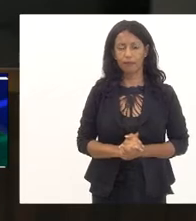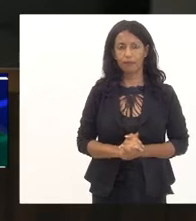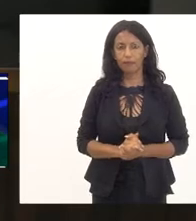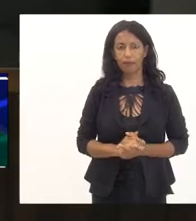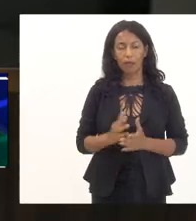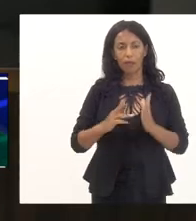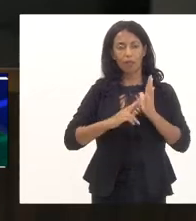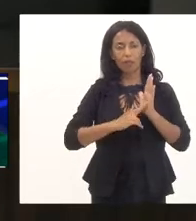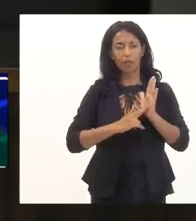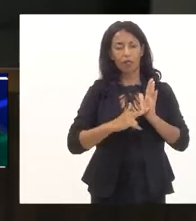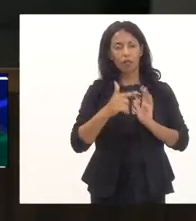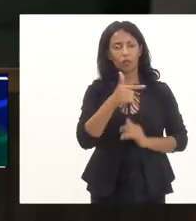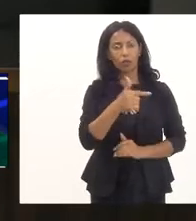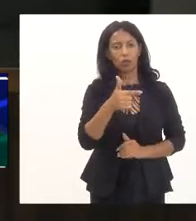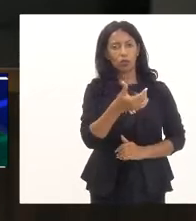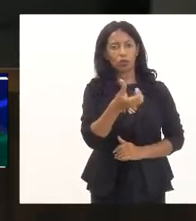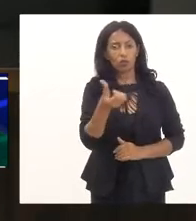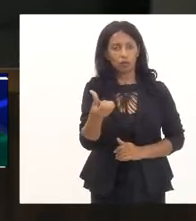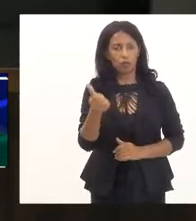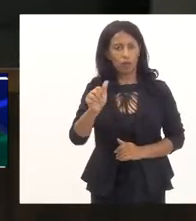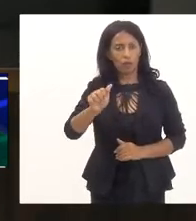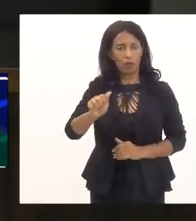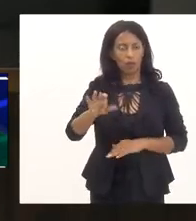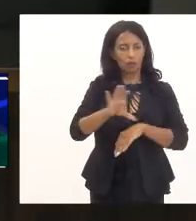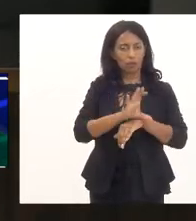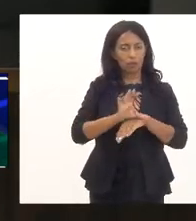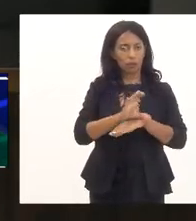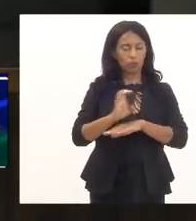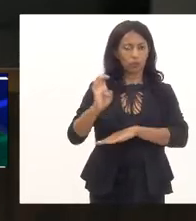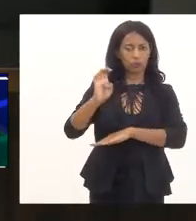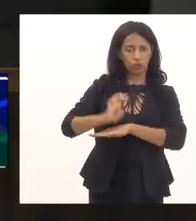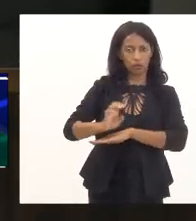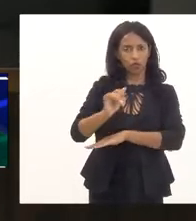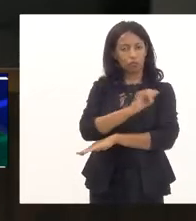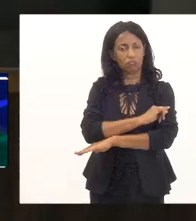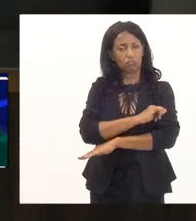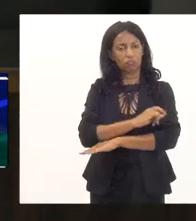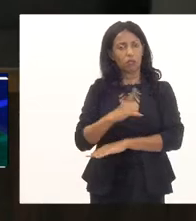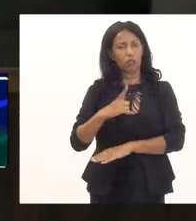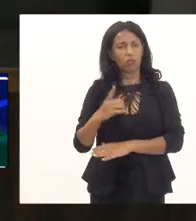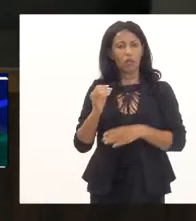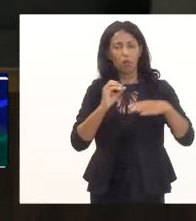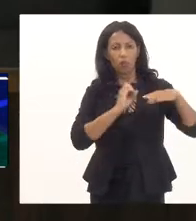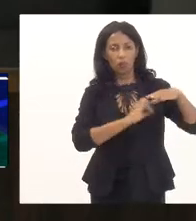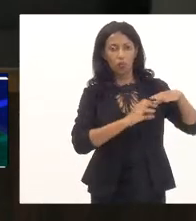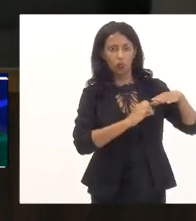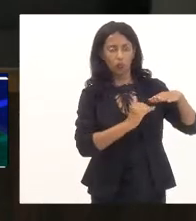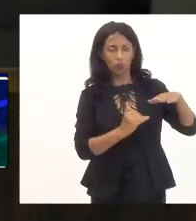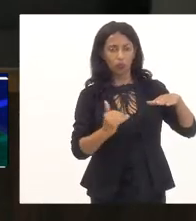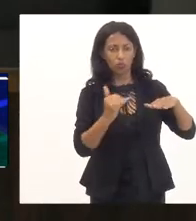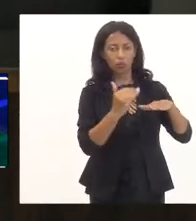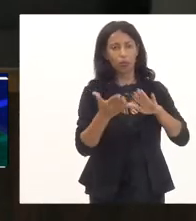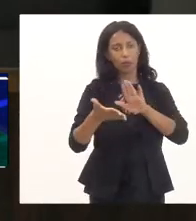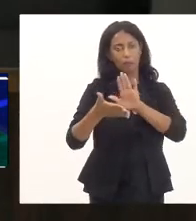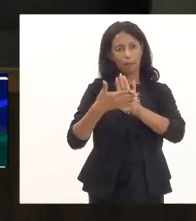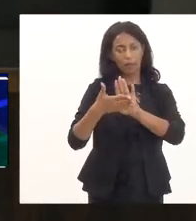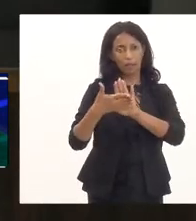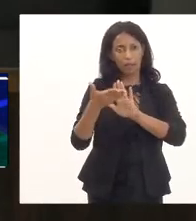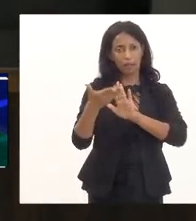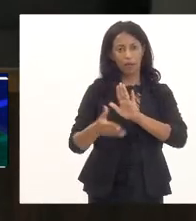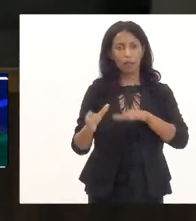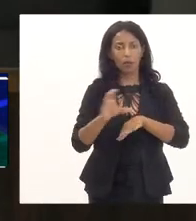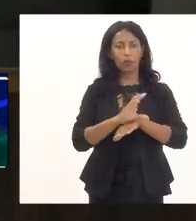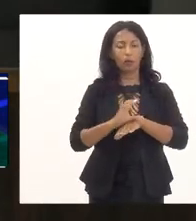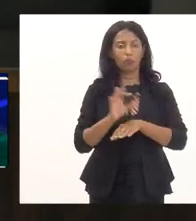que regulamenta o artigo 226-A da Constituição do Estado do Rio de Janeiro, institui o Fundo Soberano do Estado do Rio de Janeiro. Pareceres. A